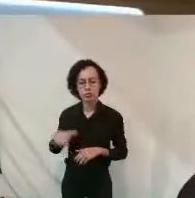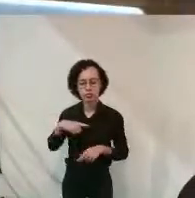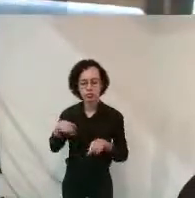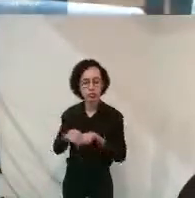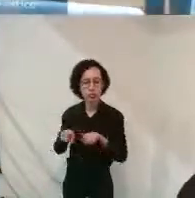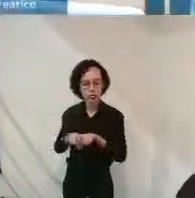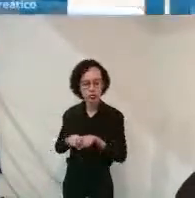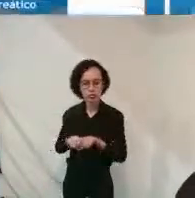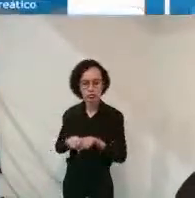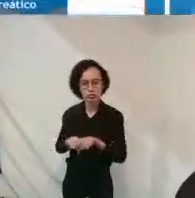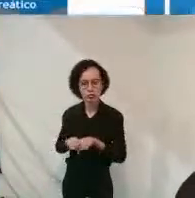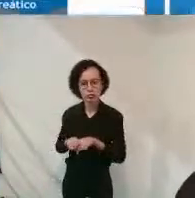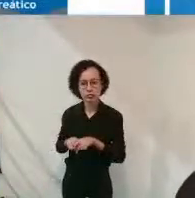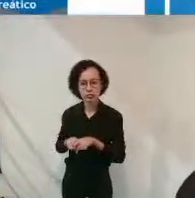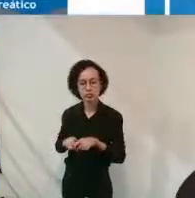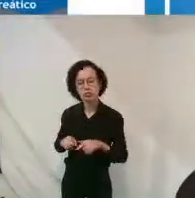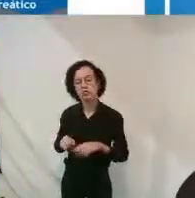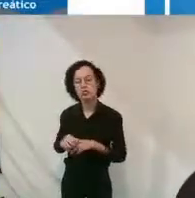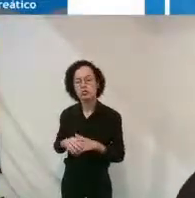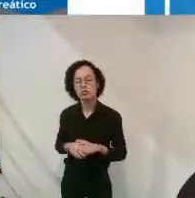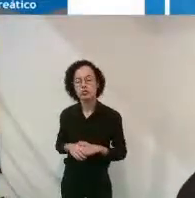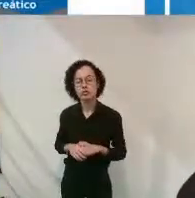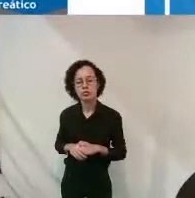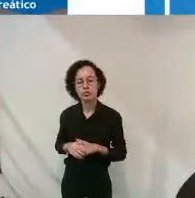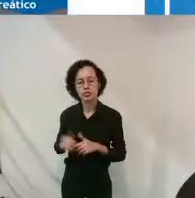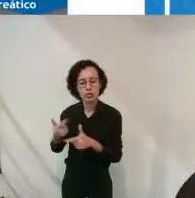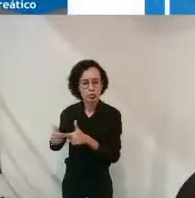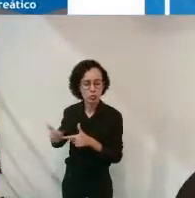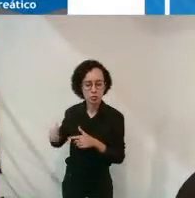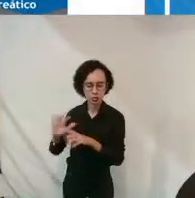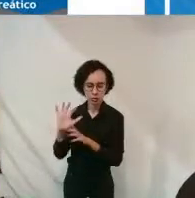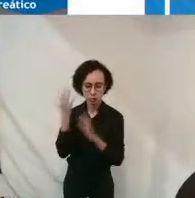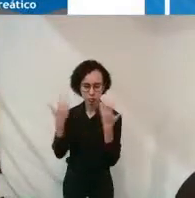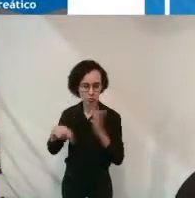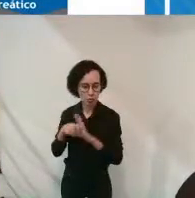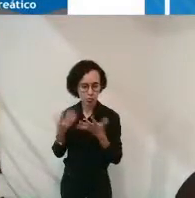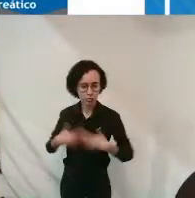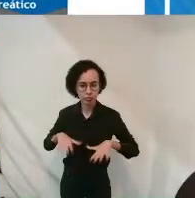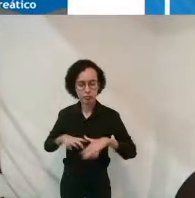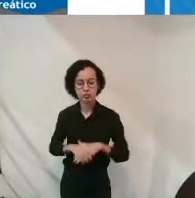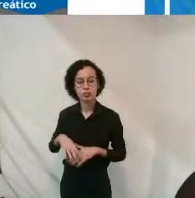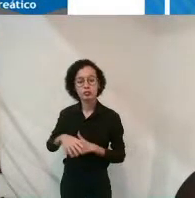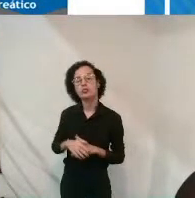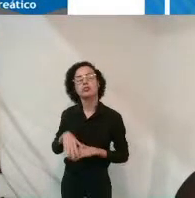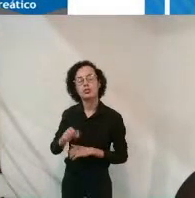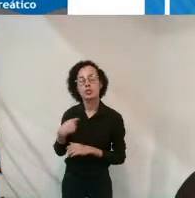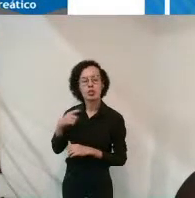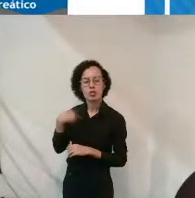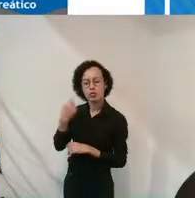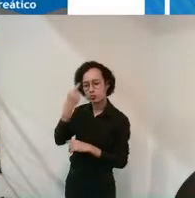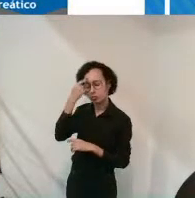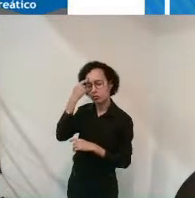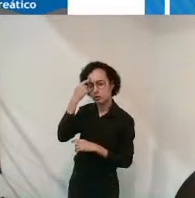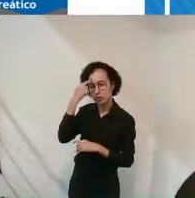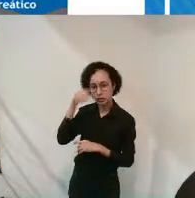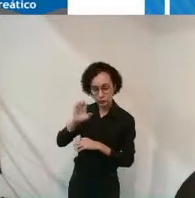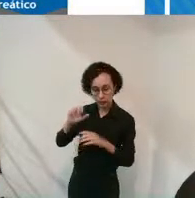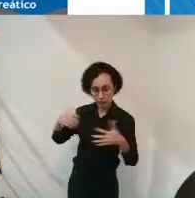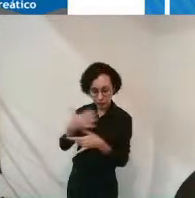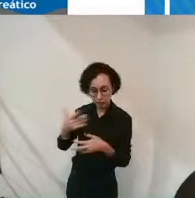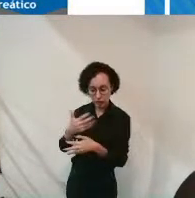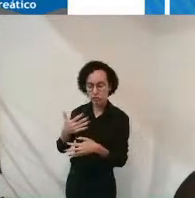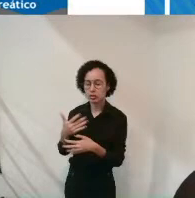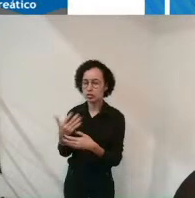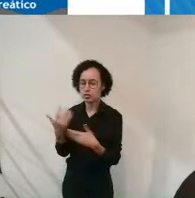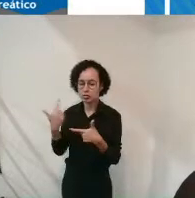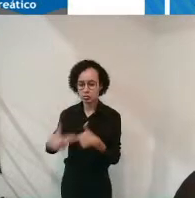passivos ambientais também. Não é também só a questão dos passivos ambientais. Né? Se a gente for parar para pensar, né, a cidade é o caos. O